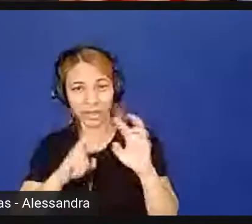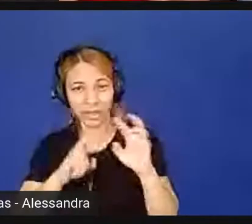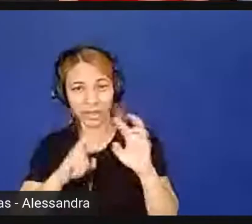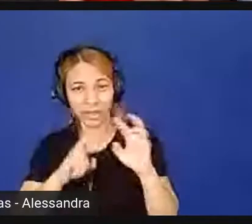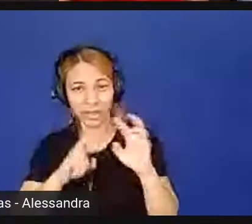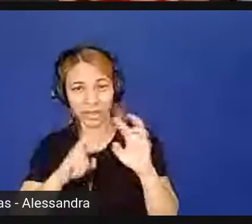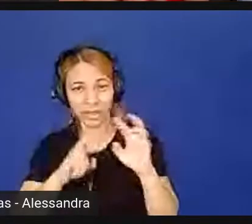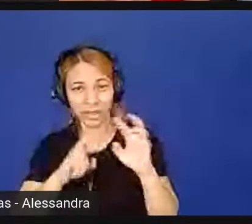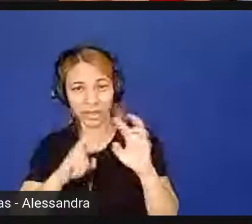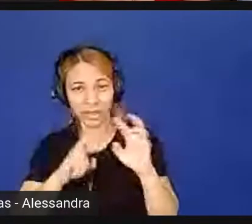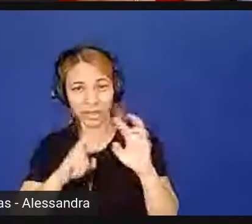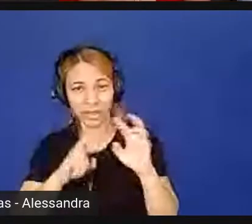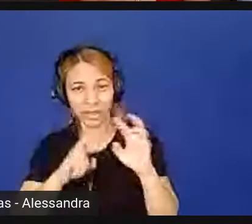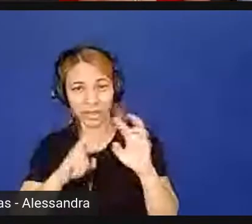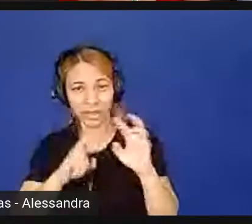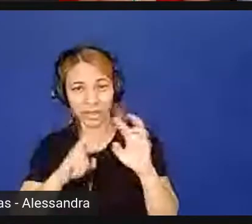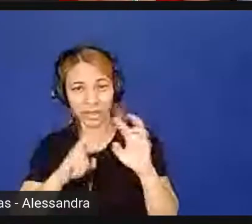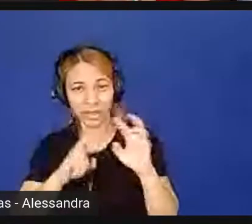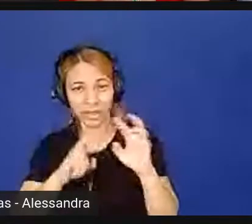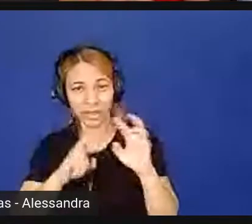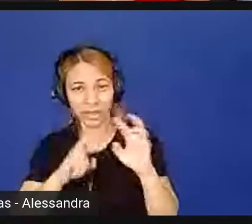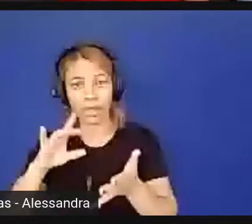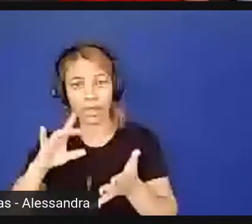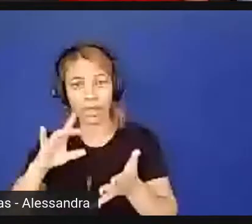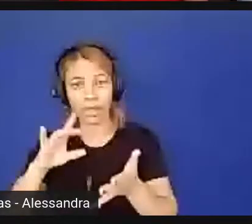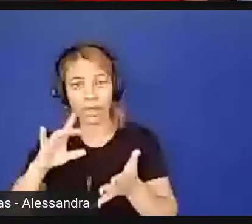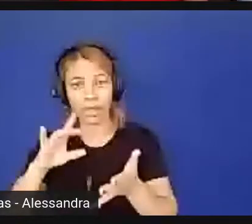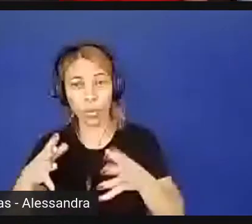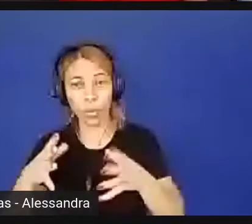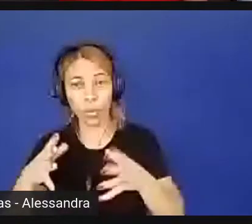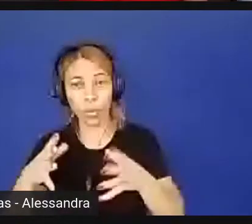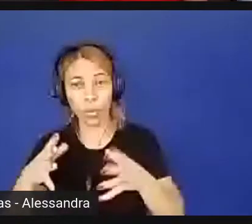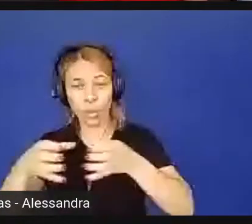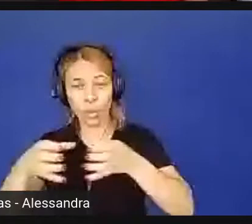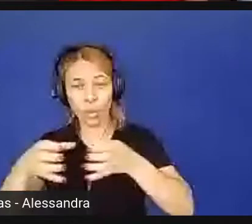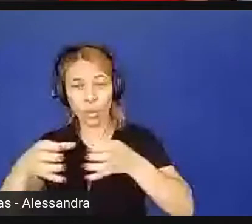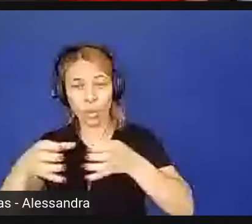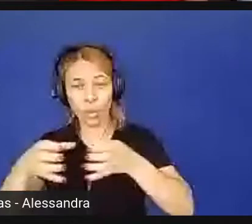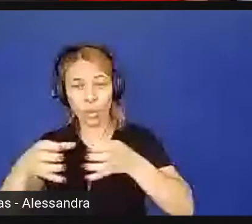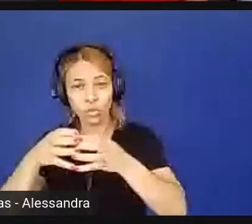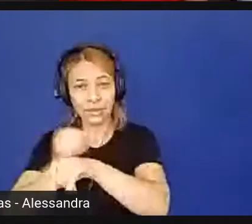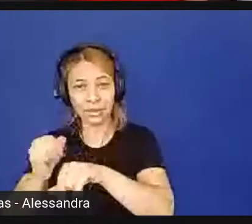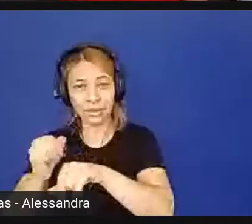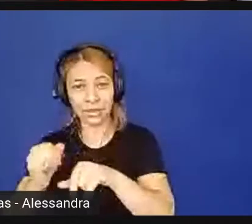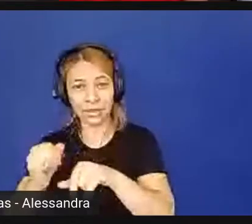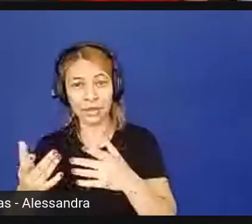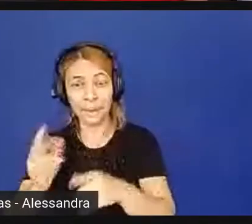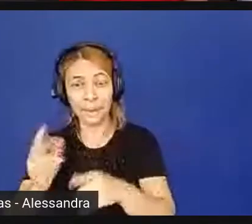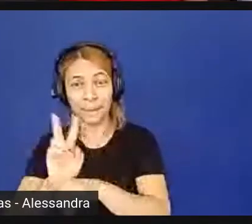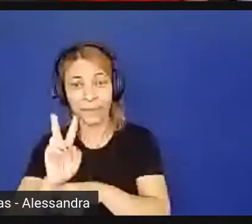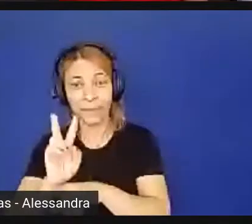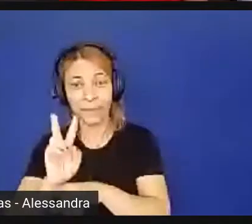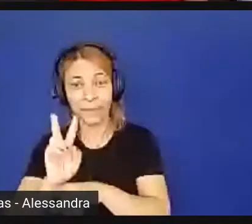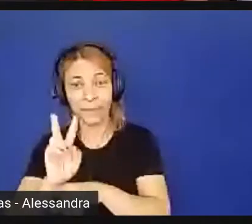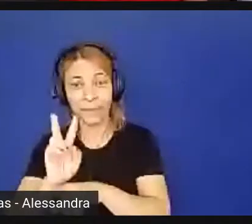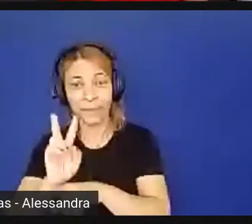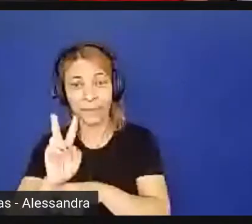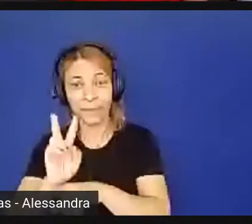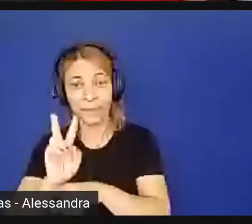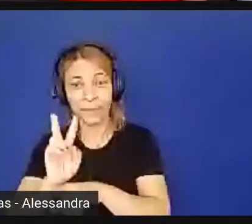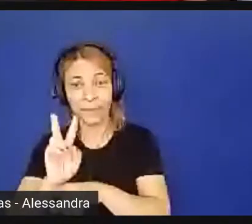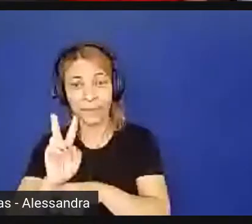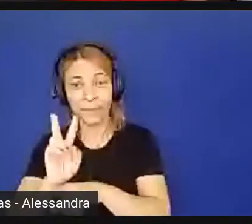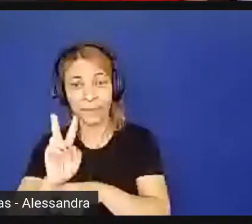ele é um conjunto de estratégias preventivas, né? Preventivas para diminuir o risco de que desvios institucionais